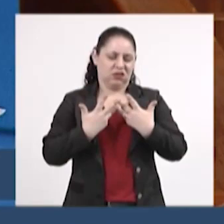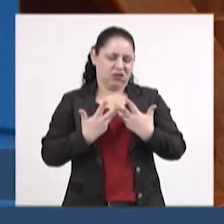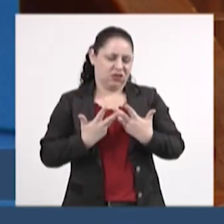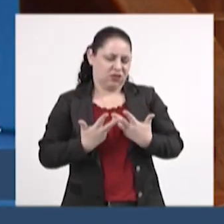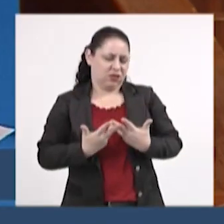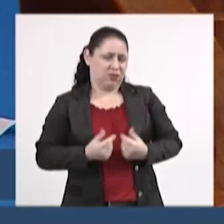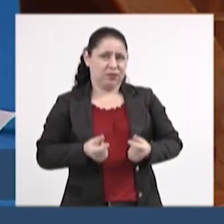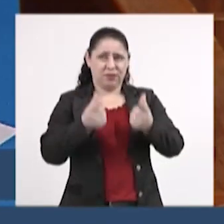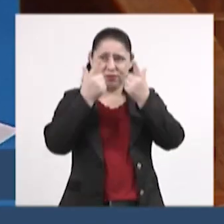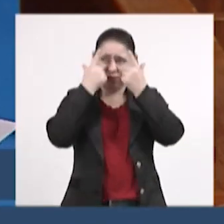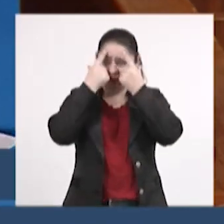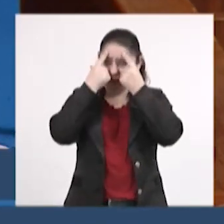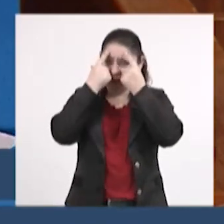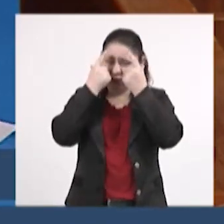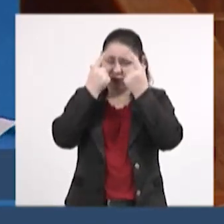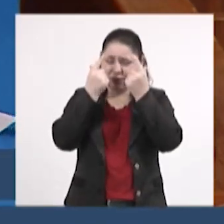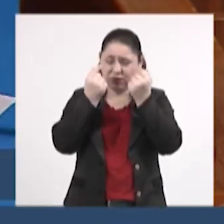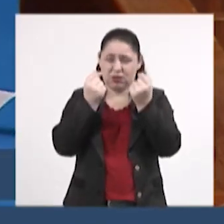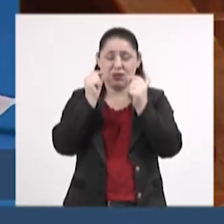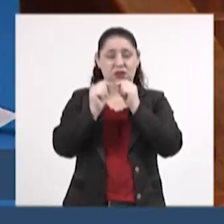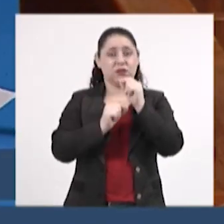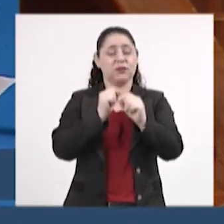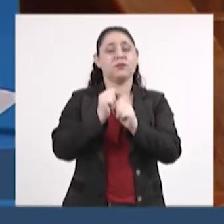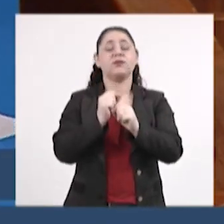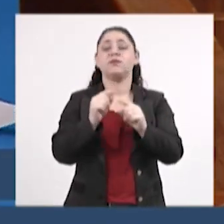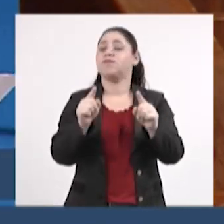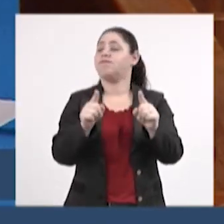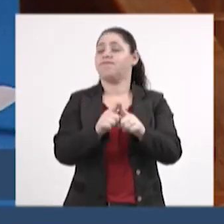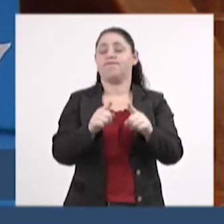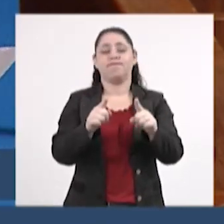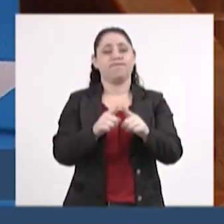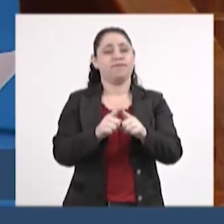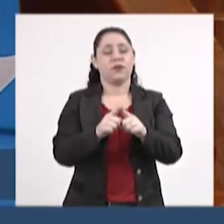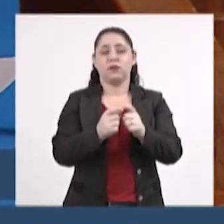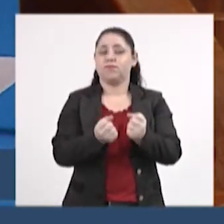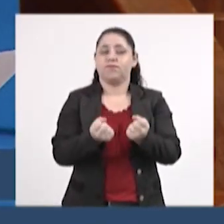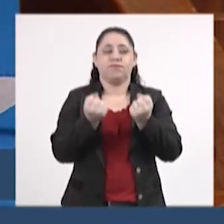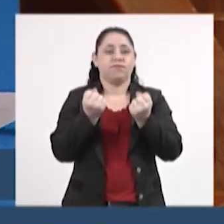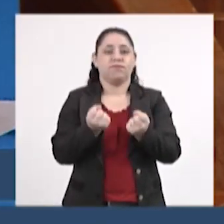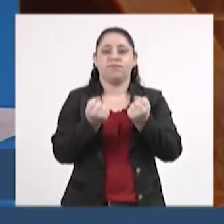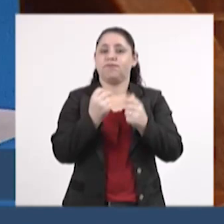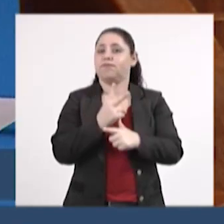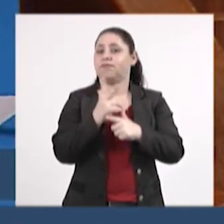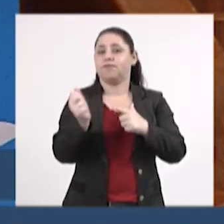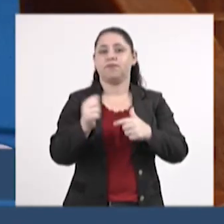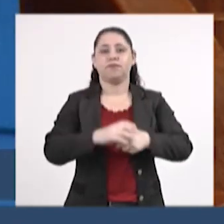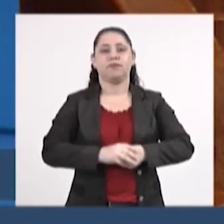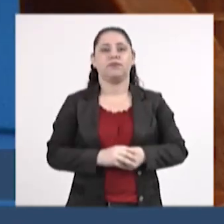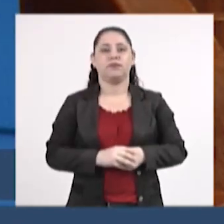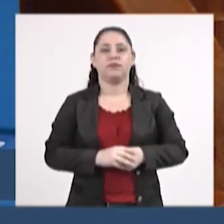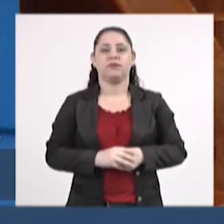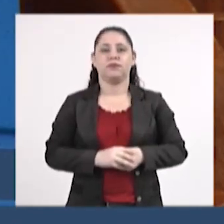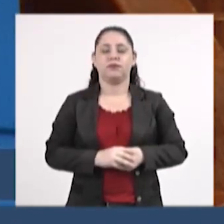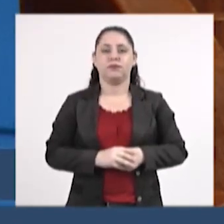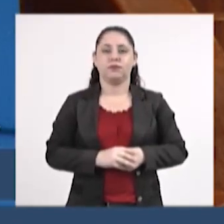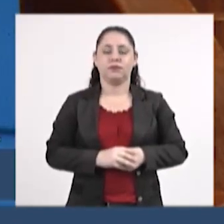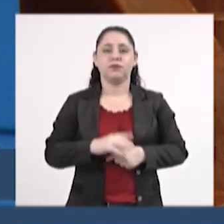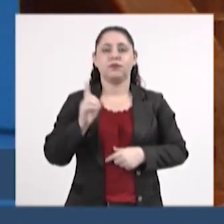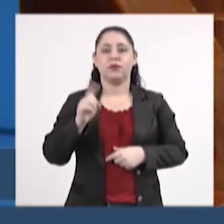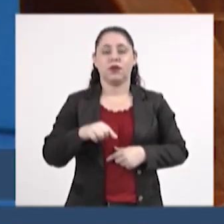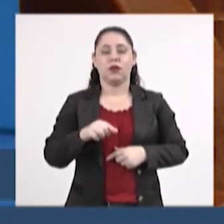físico e principalmente mental não estão sendo suportáveis. Isso é